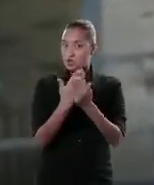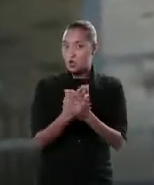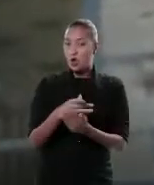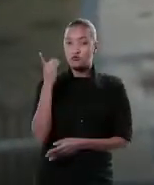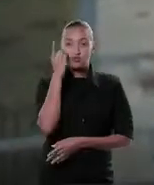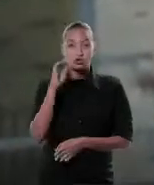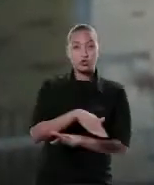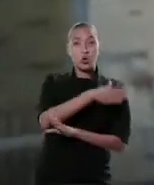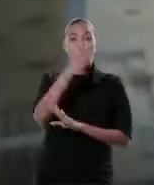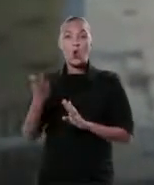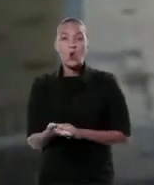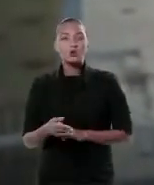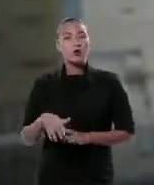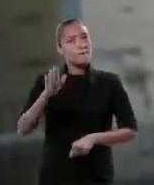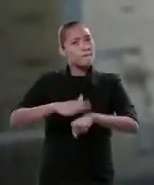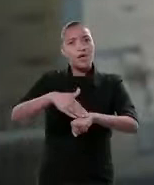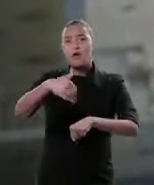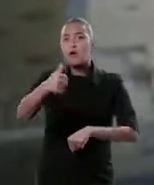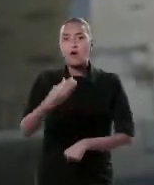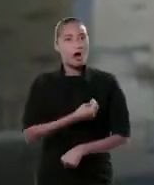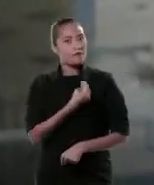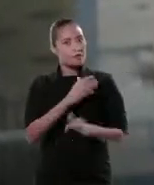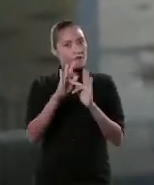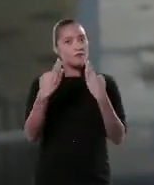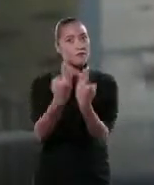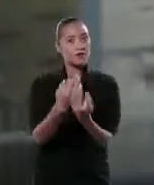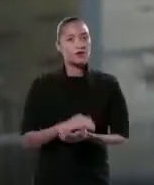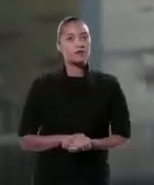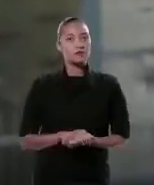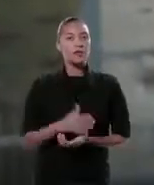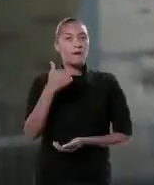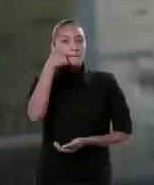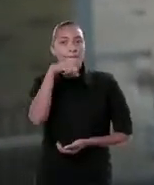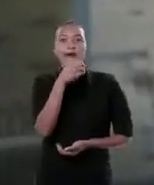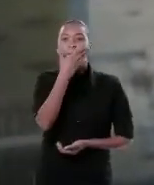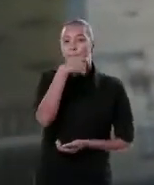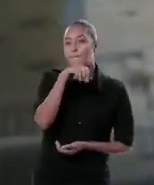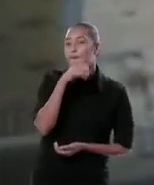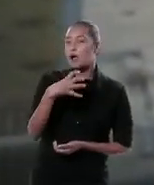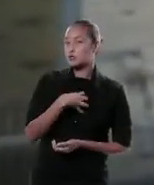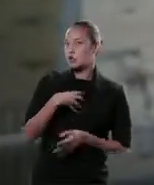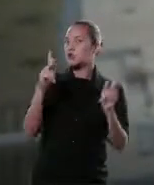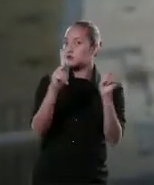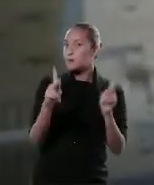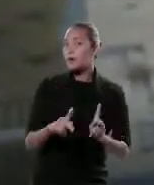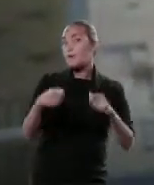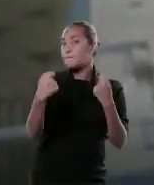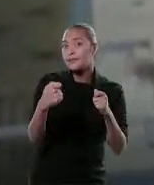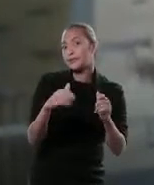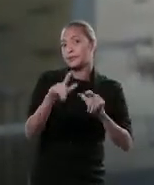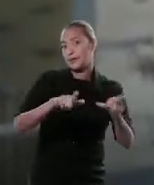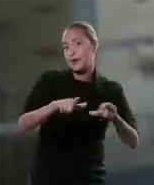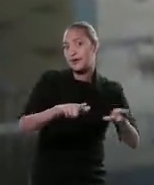integral influencia na qualidade de vida da família toda. Dá tranquilidade para mães e pais que